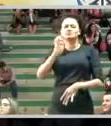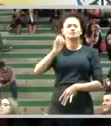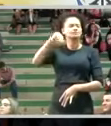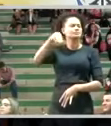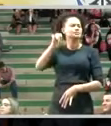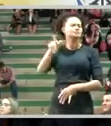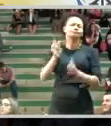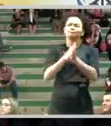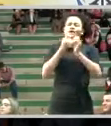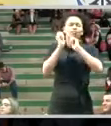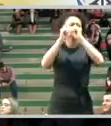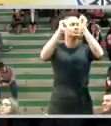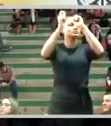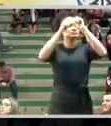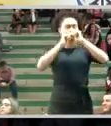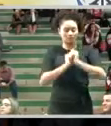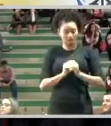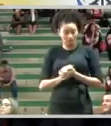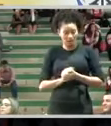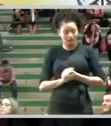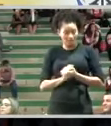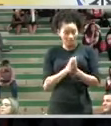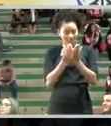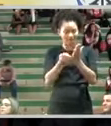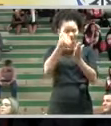A Bíblia diz que a festa foi tamanha.